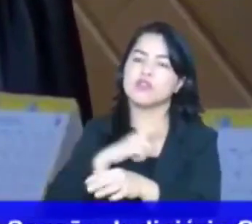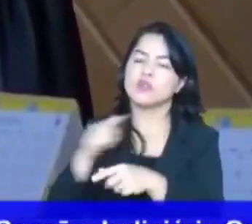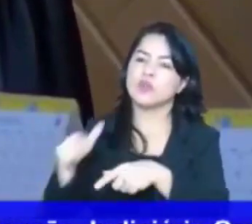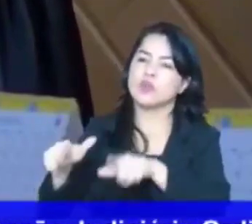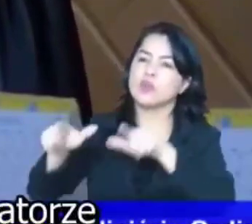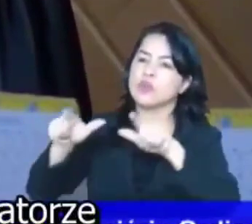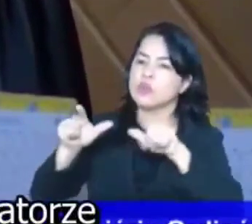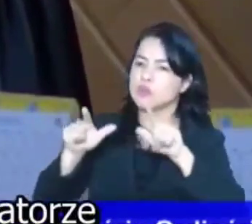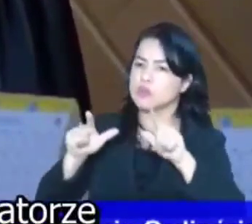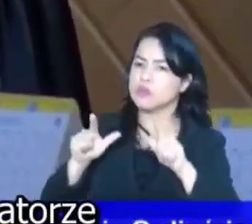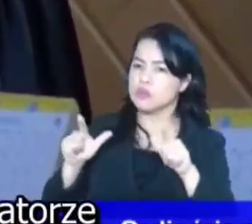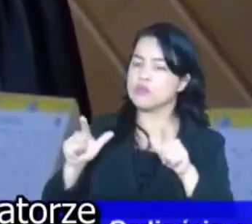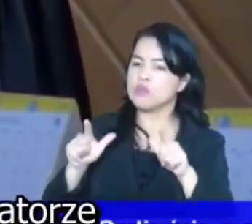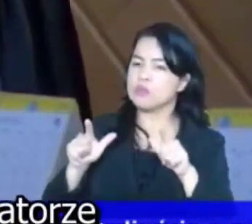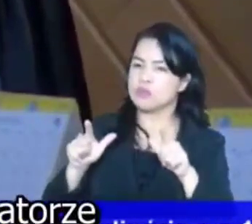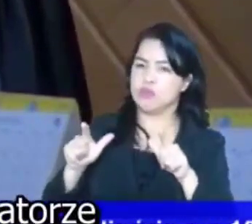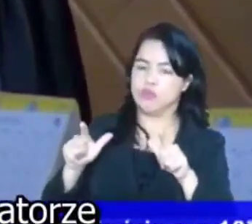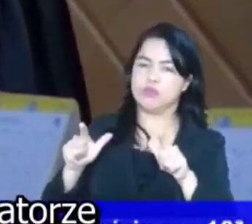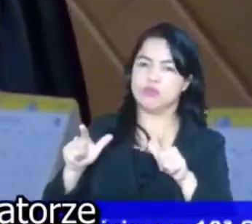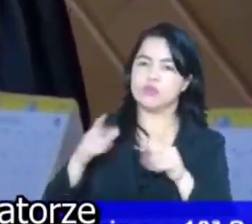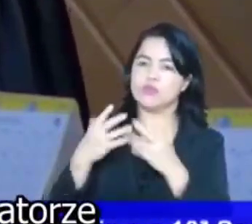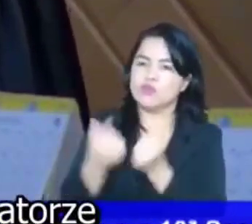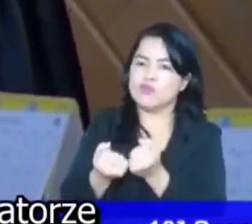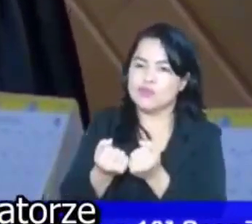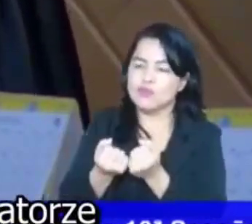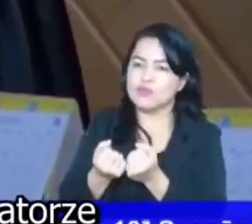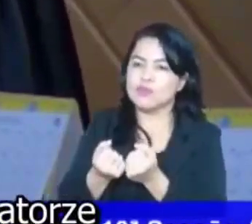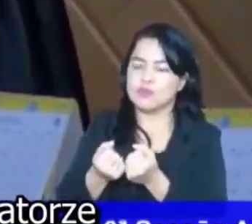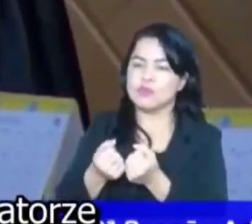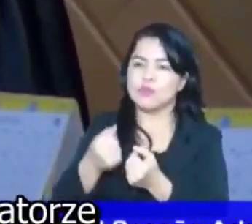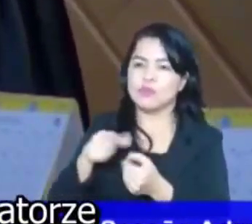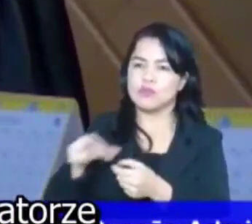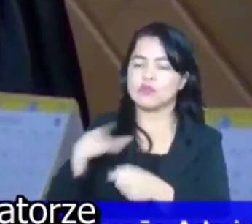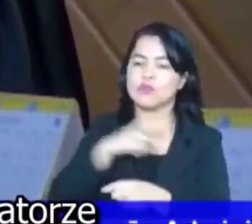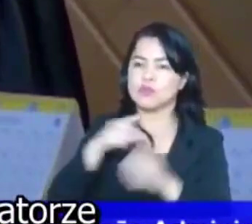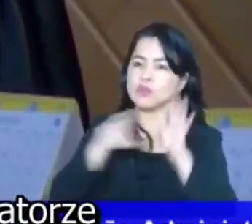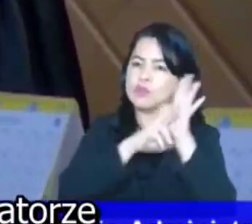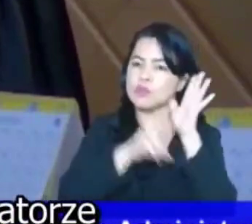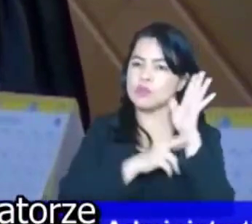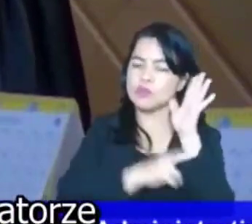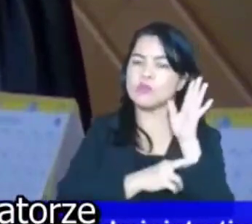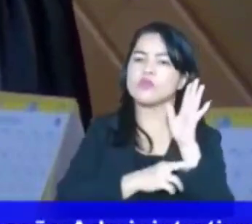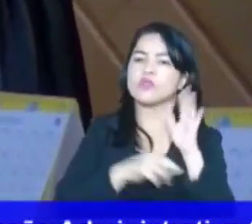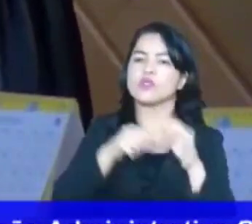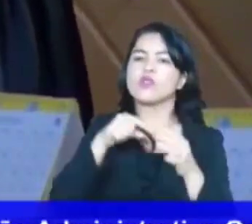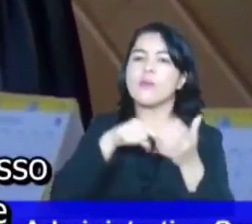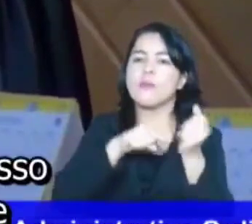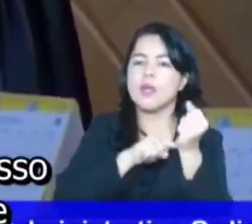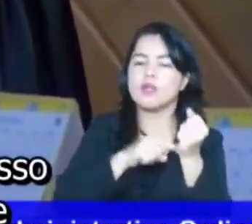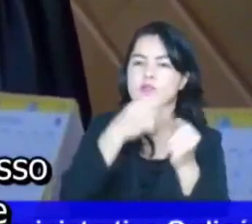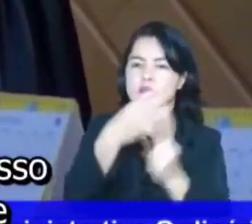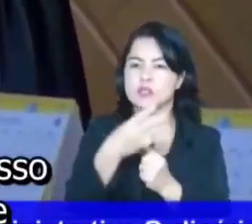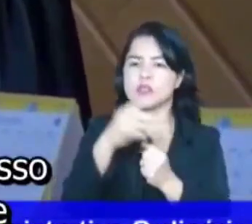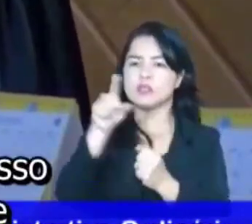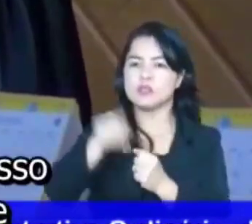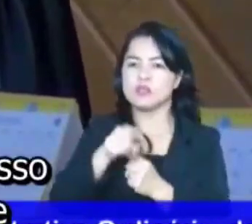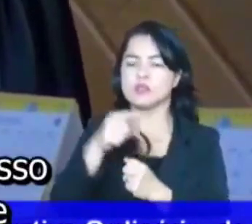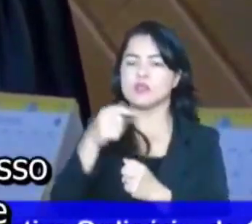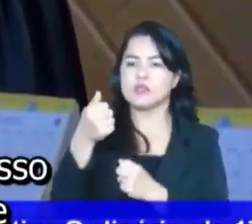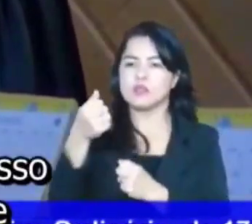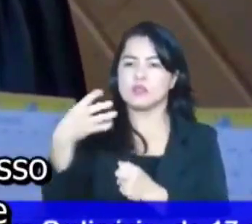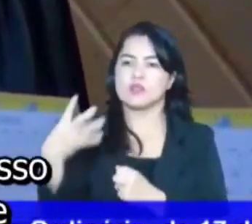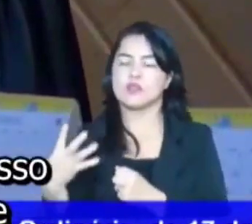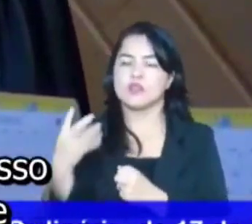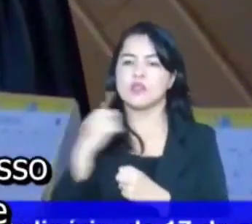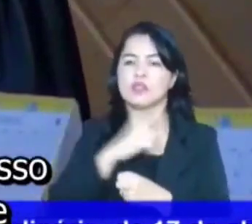diplomação, a norma, a ratio essente do parágrafo 3º do artigo 14, somente se aplica para